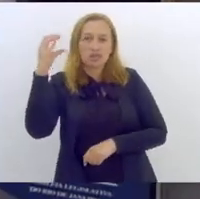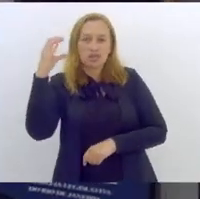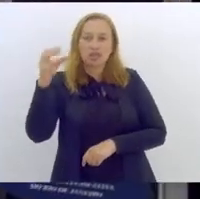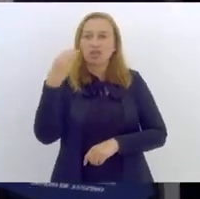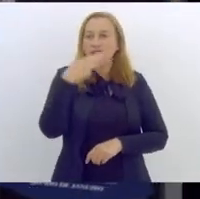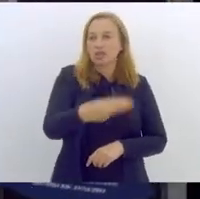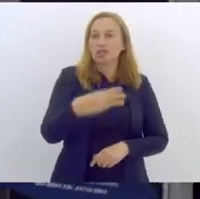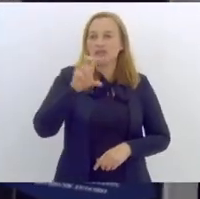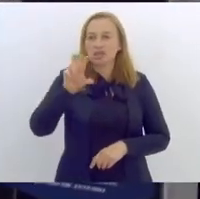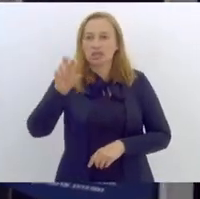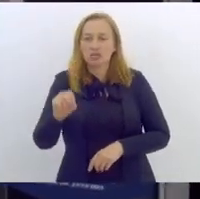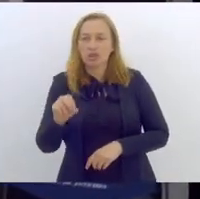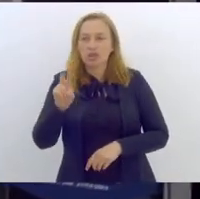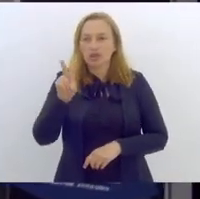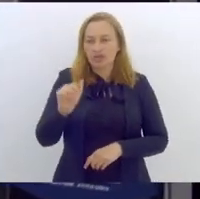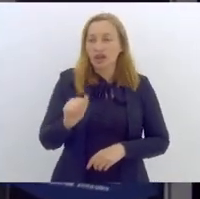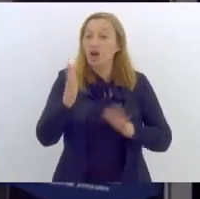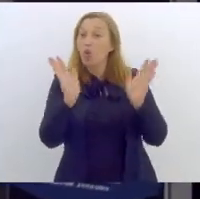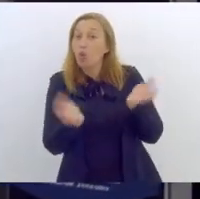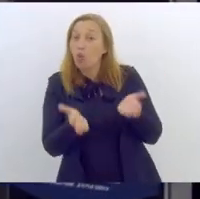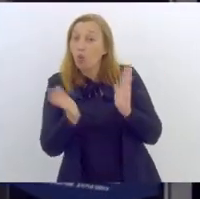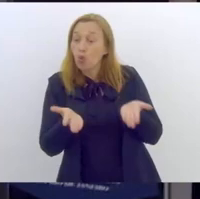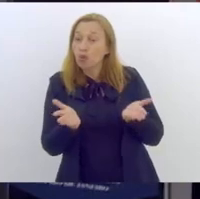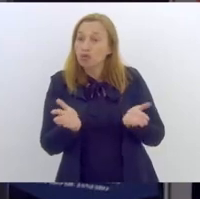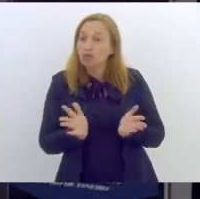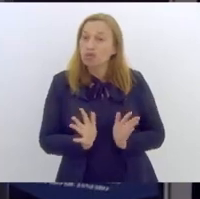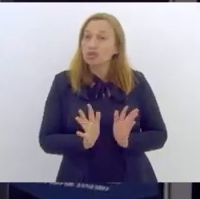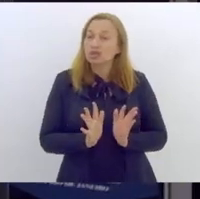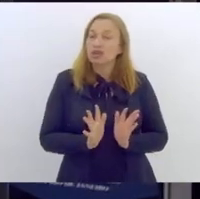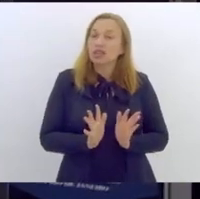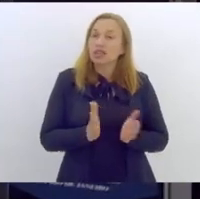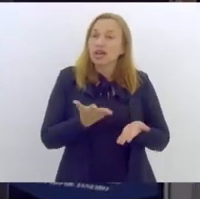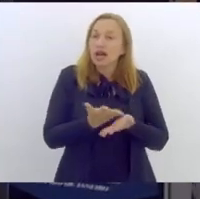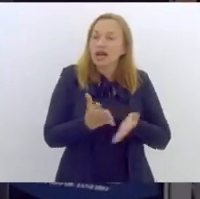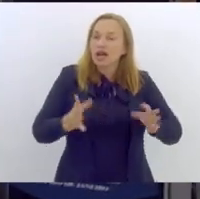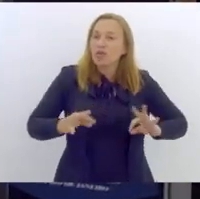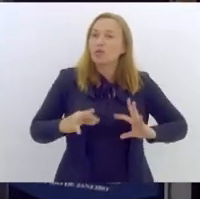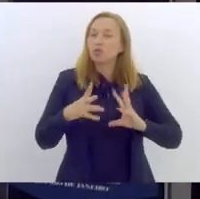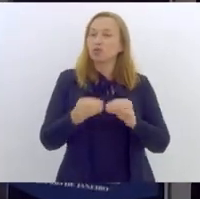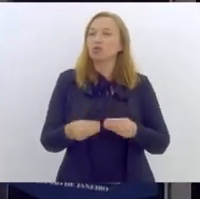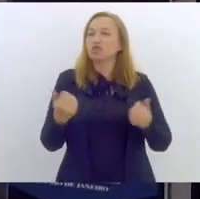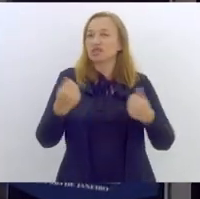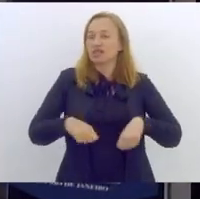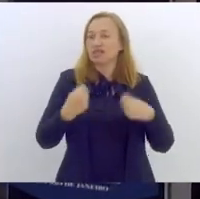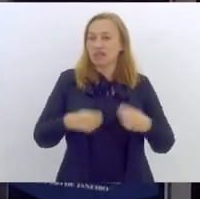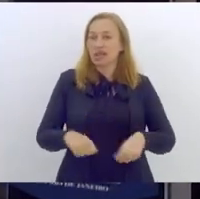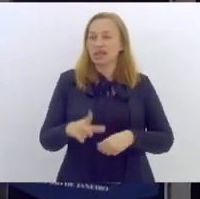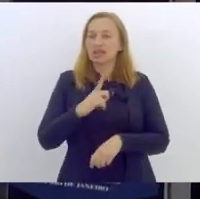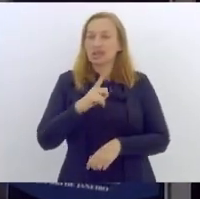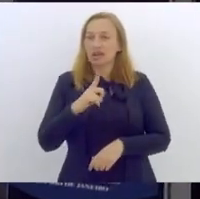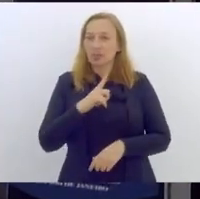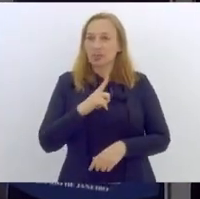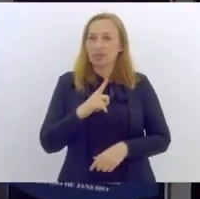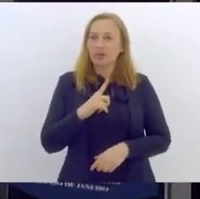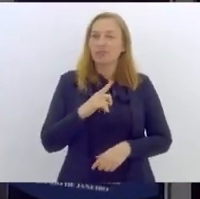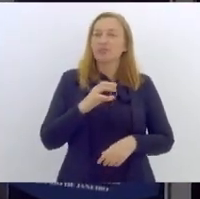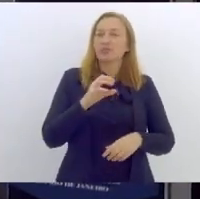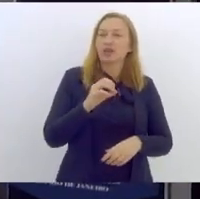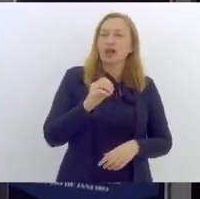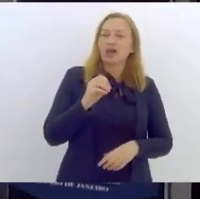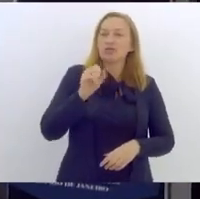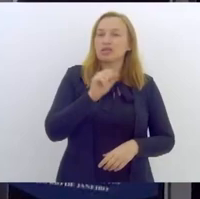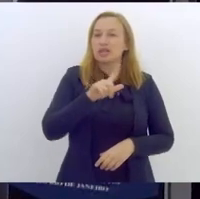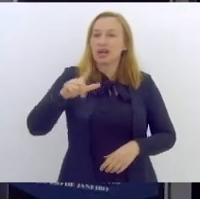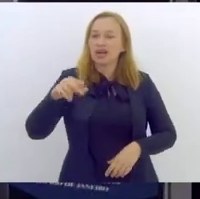350 vagas hoje acaba com a defasagem de todos os cargos da polícia deve científico eu falo auxiliar de necrópsia